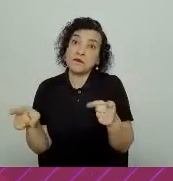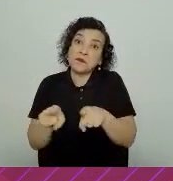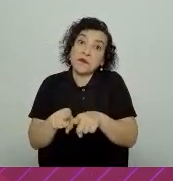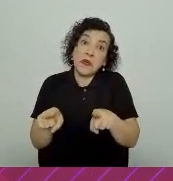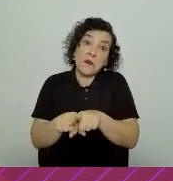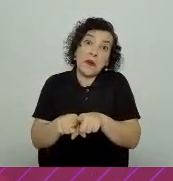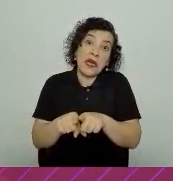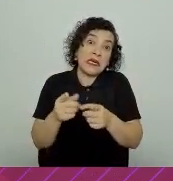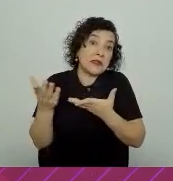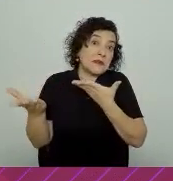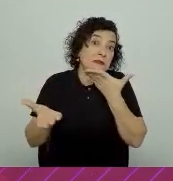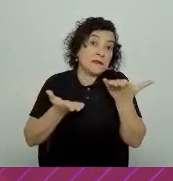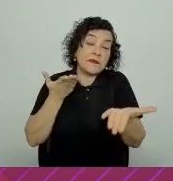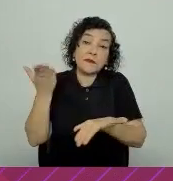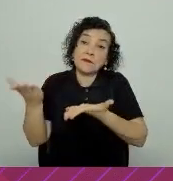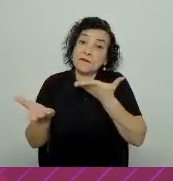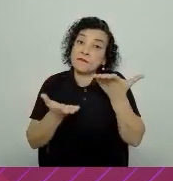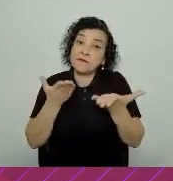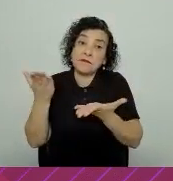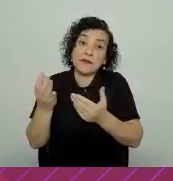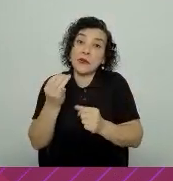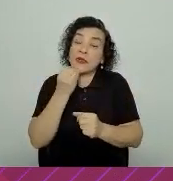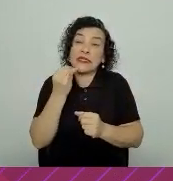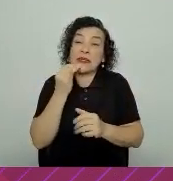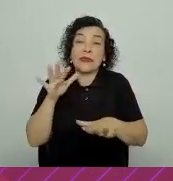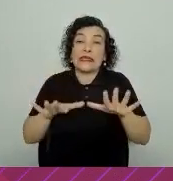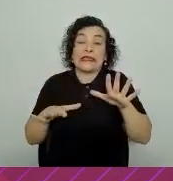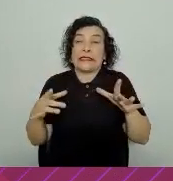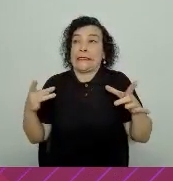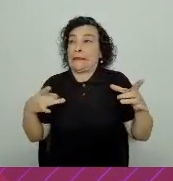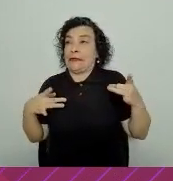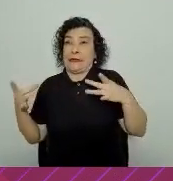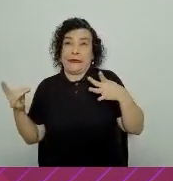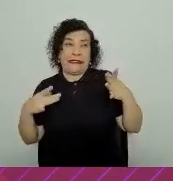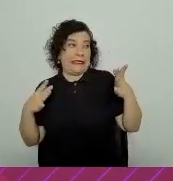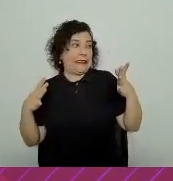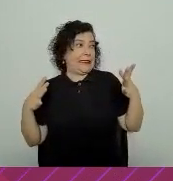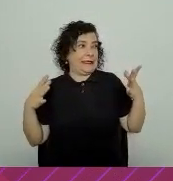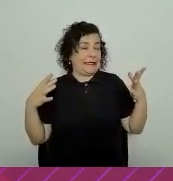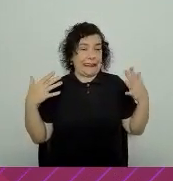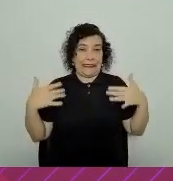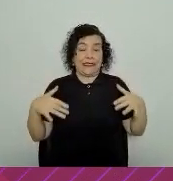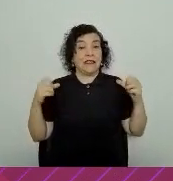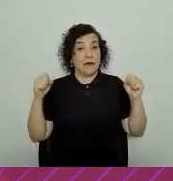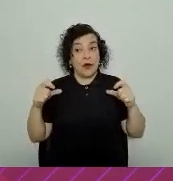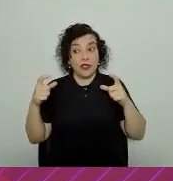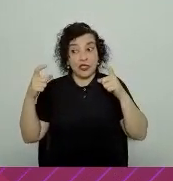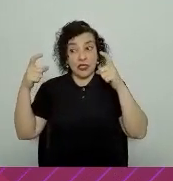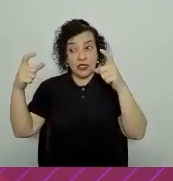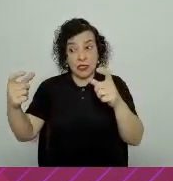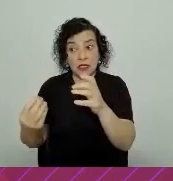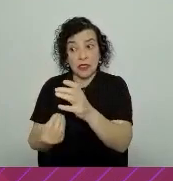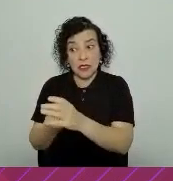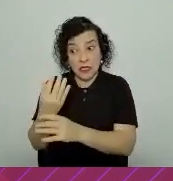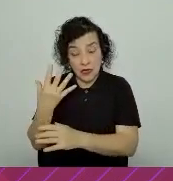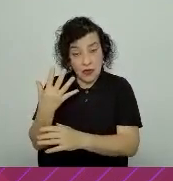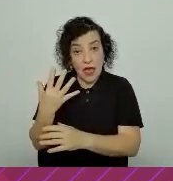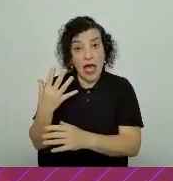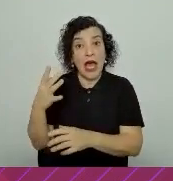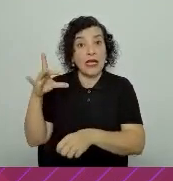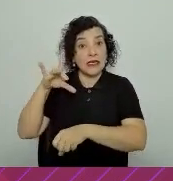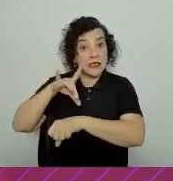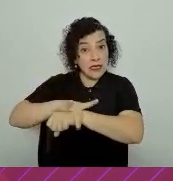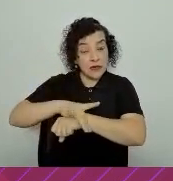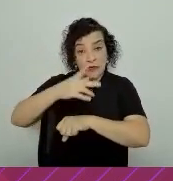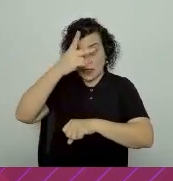tratamentos por exemplo de fobias porque a gente pode criar ambientes Seguros que a gente projeta